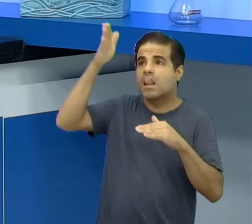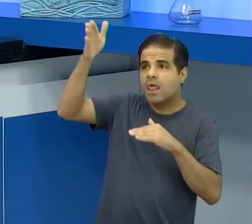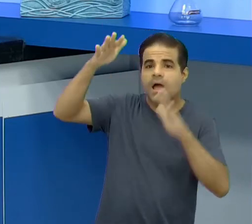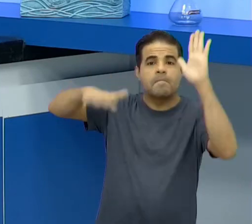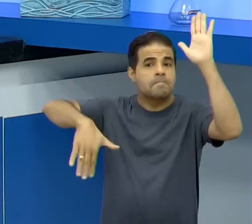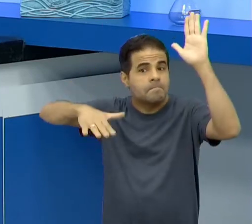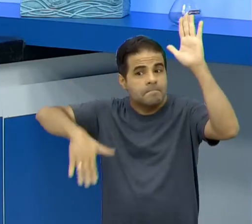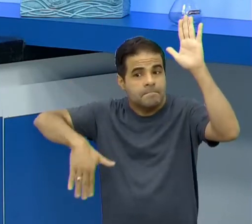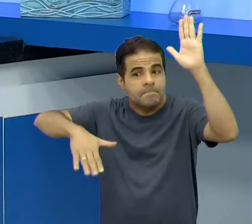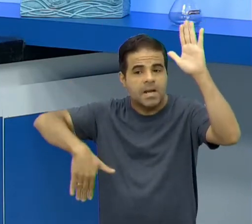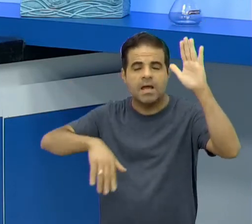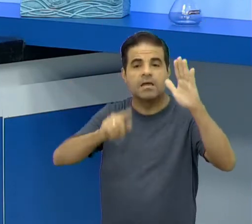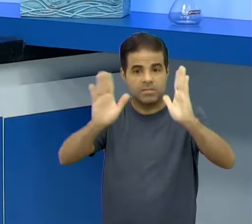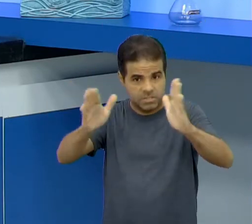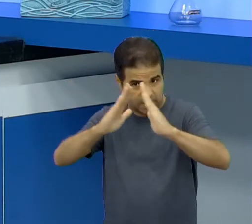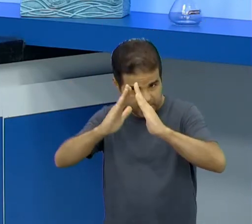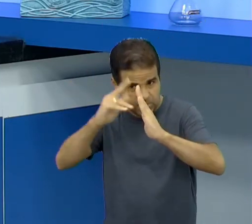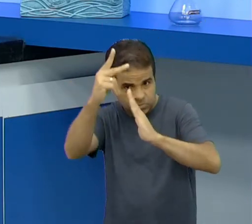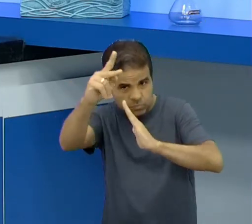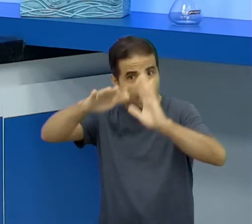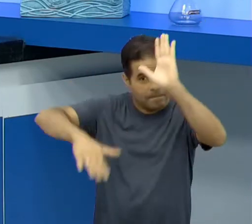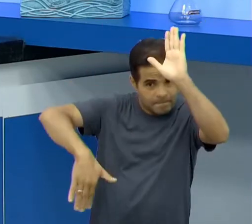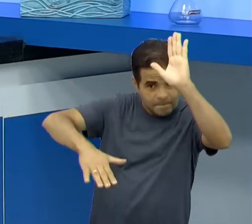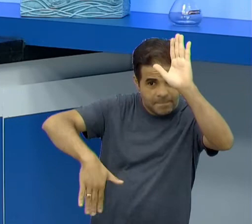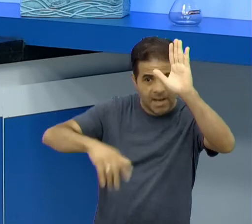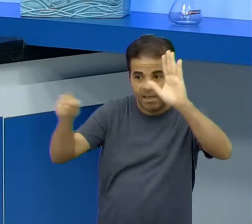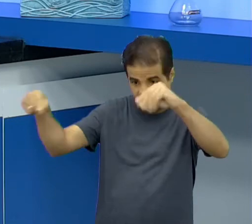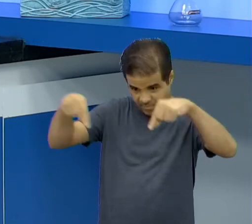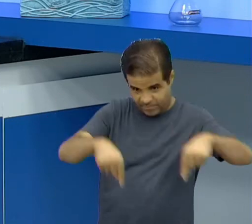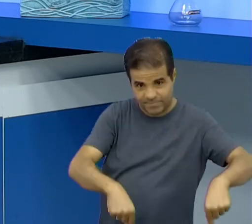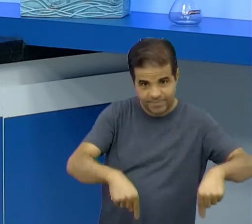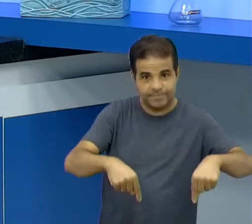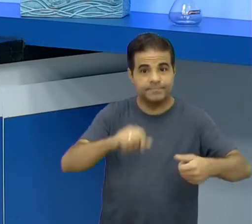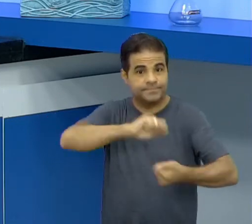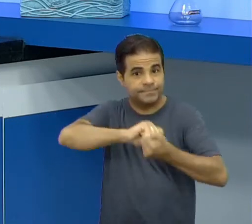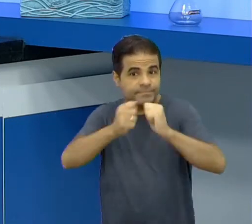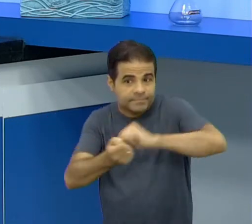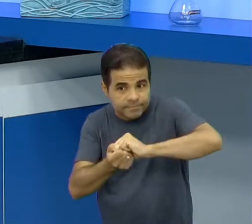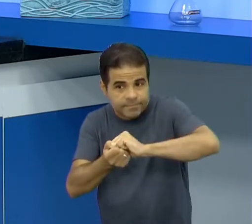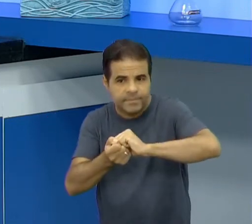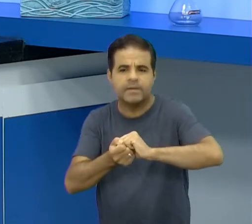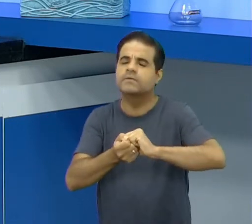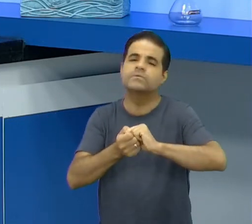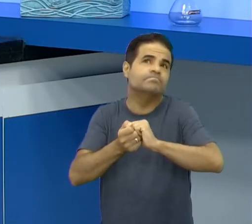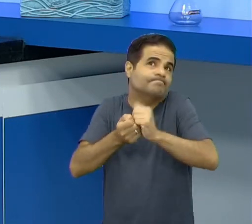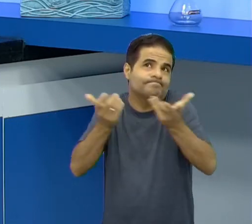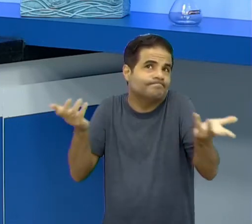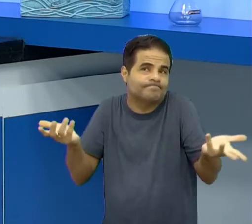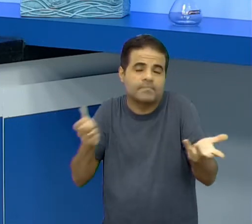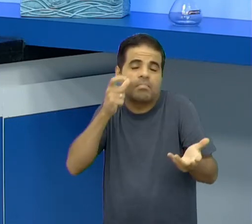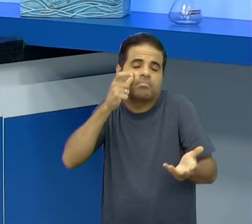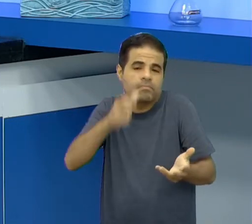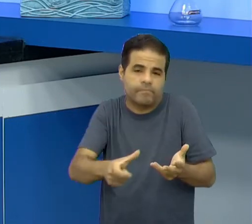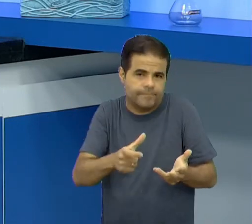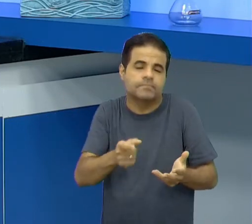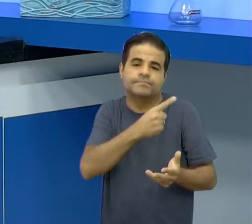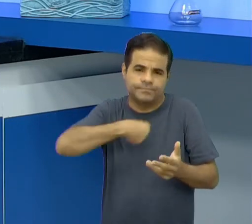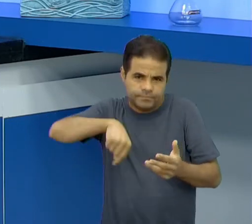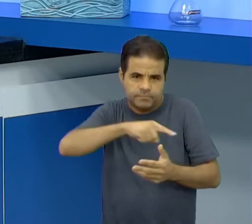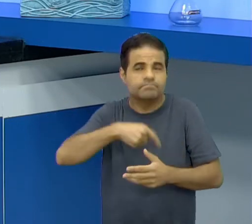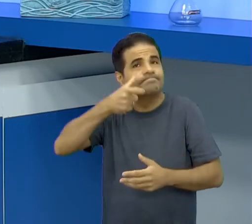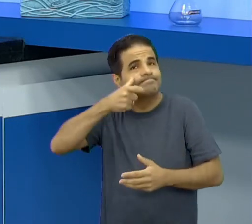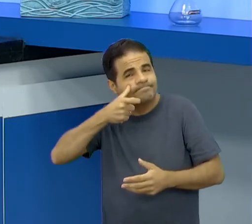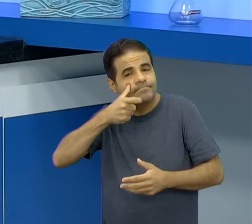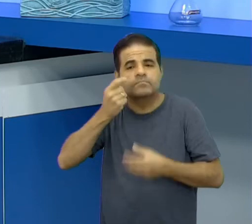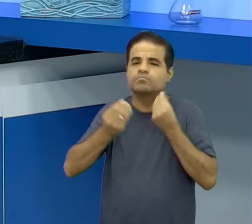né? Ou você que já mora na praia aí, né, e quer vir para cá, para a capital. Então, é muito interessante que a gente tem que